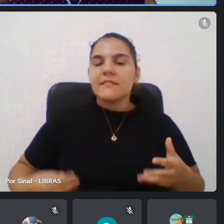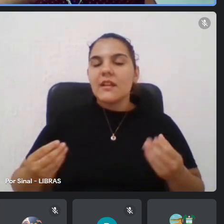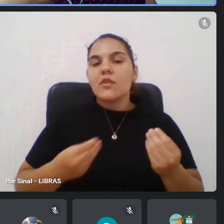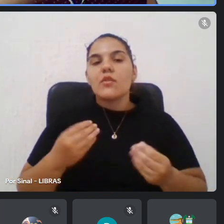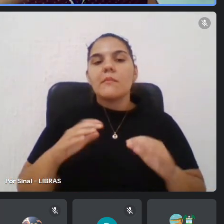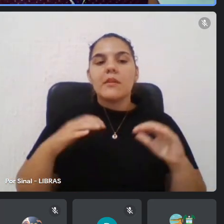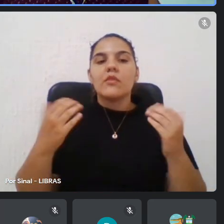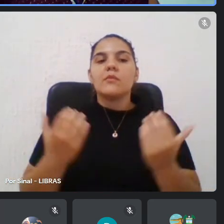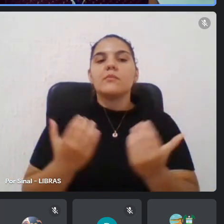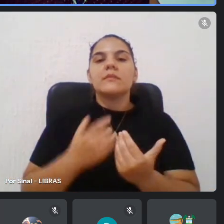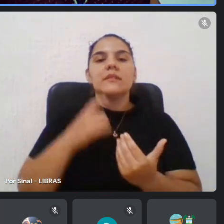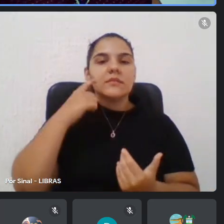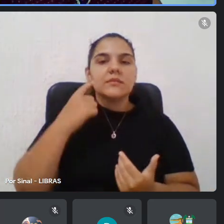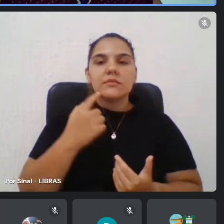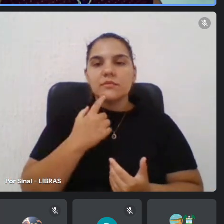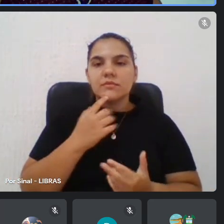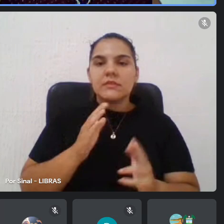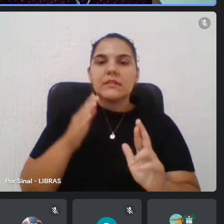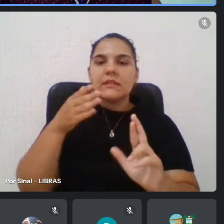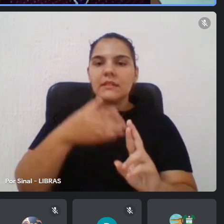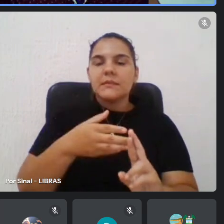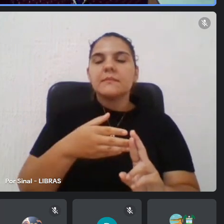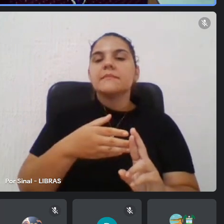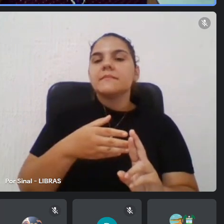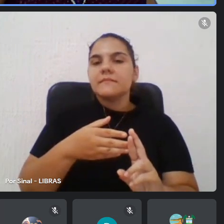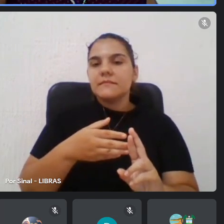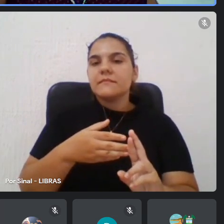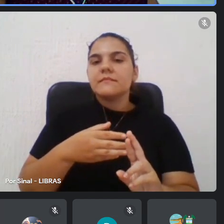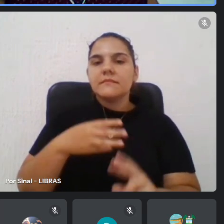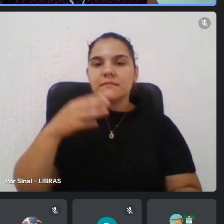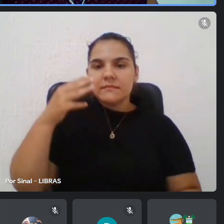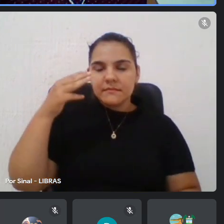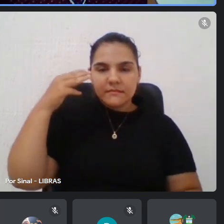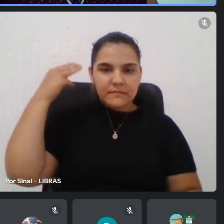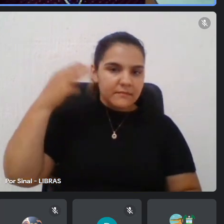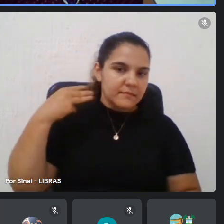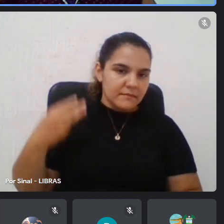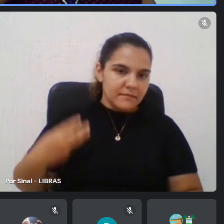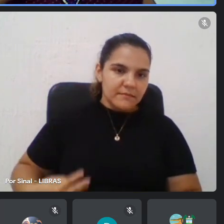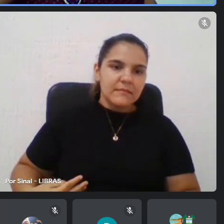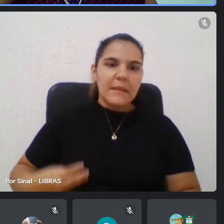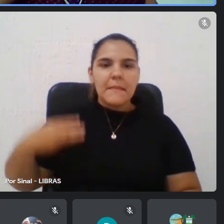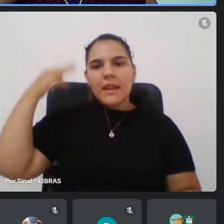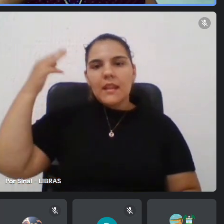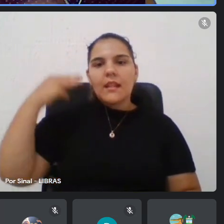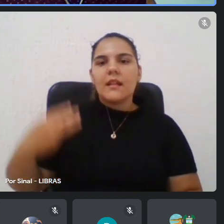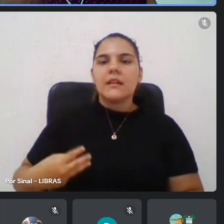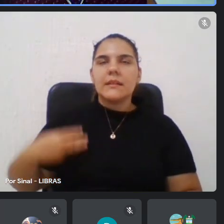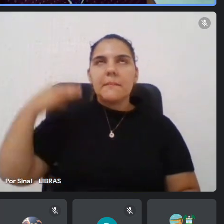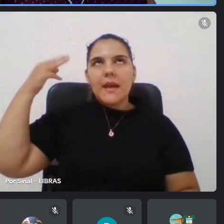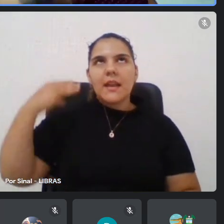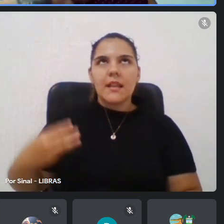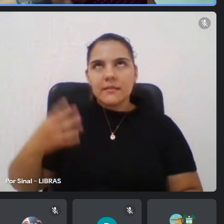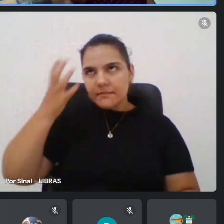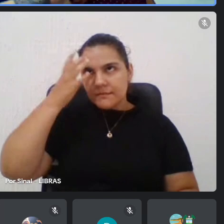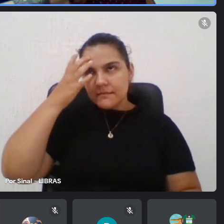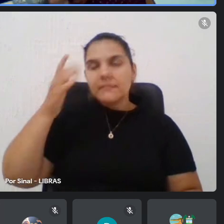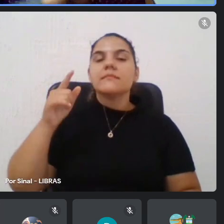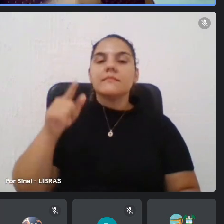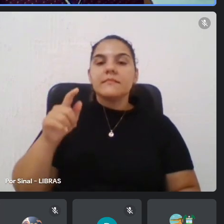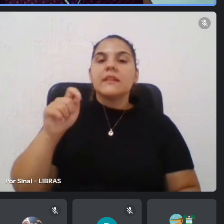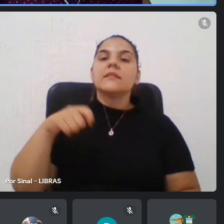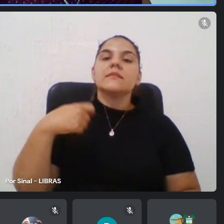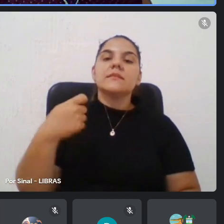se refere a mim, que é a letra M no formato encaracolado do cabelo. Então, esse é o meu sinal